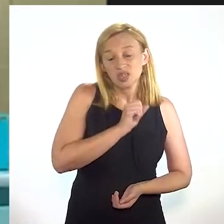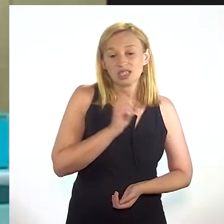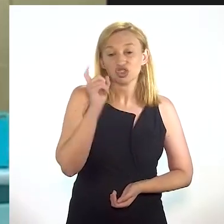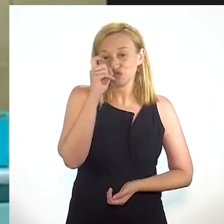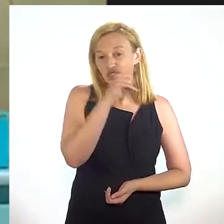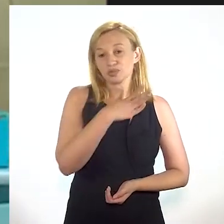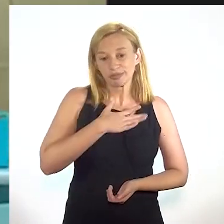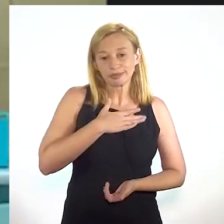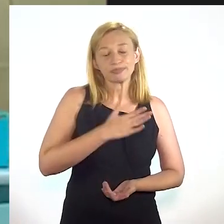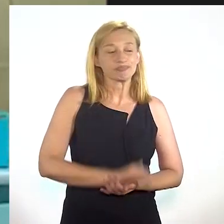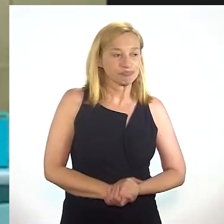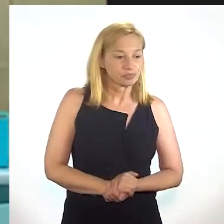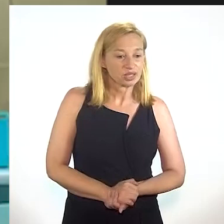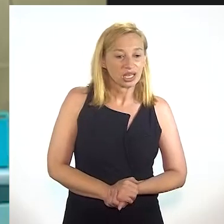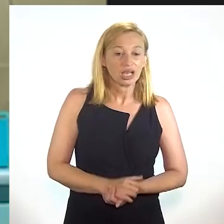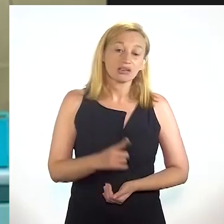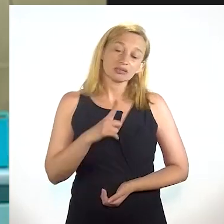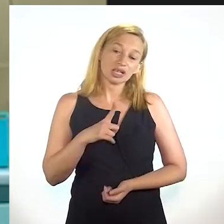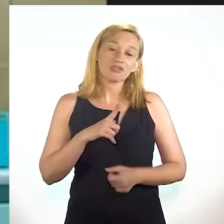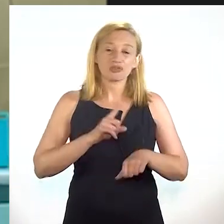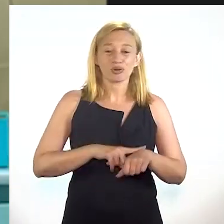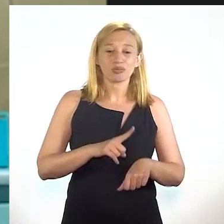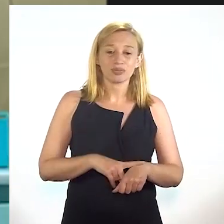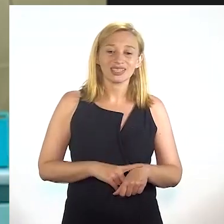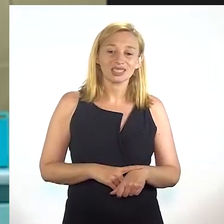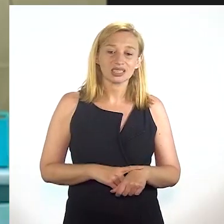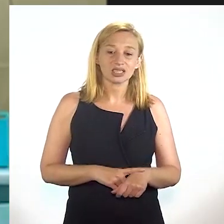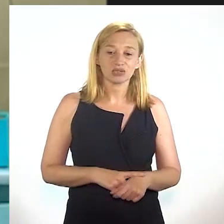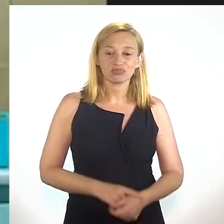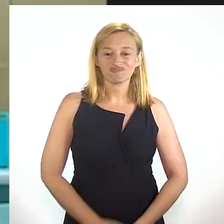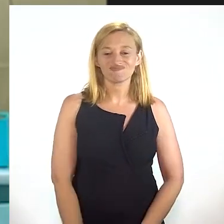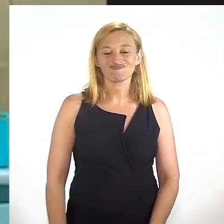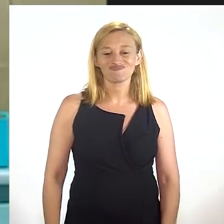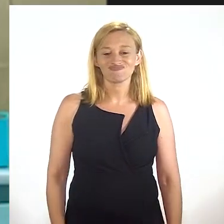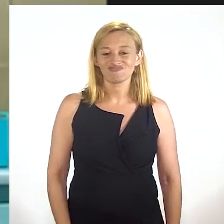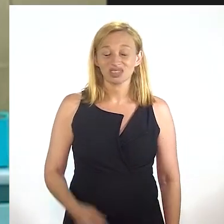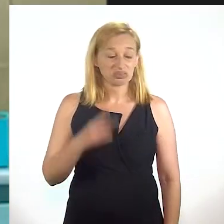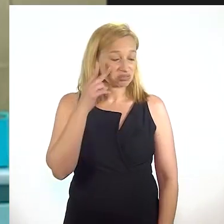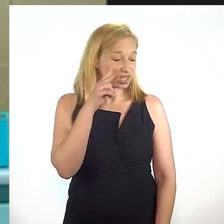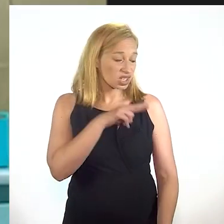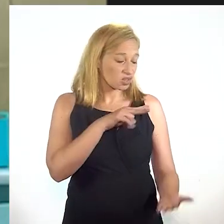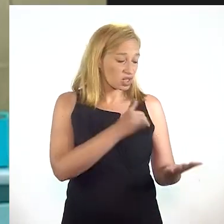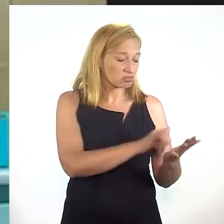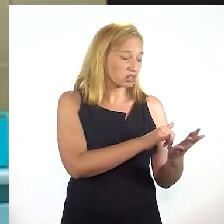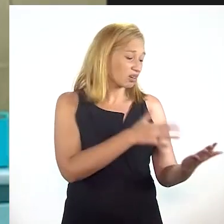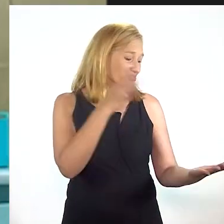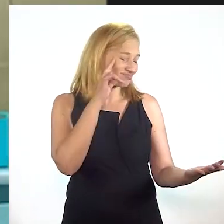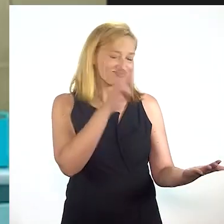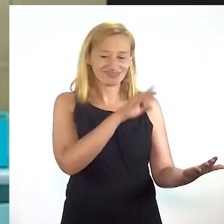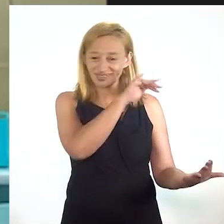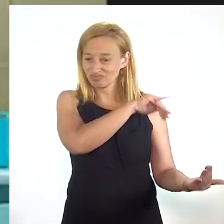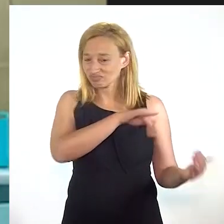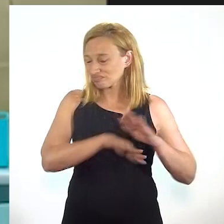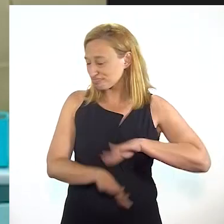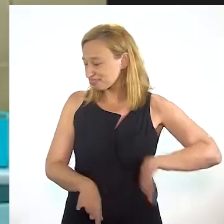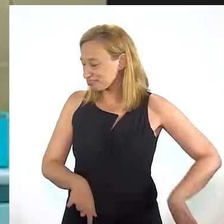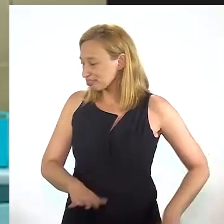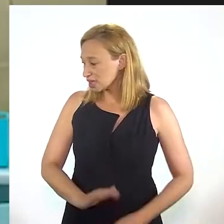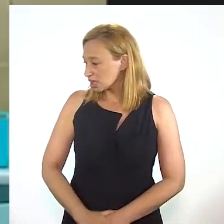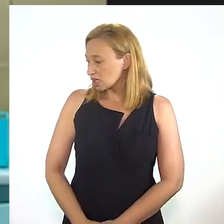com a terceira idade, foi muito difícil. Teve momentos que eu embirracei, que eu não queria nem olhar para o